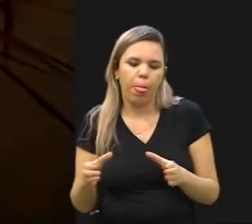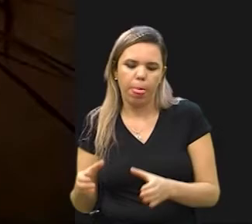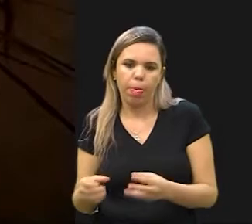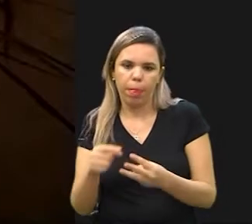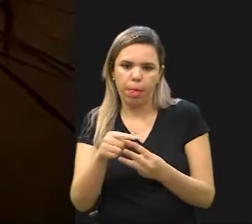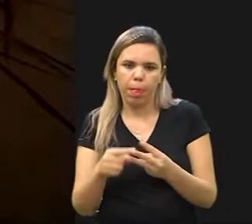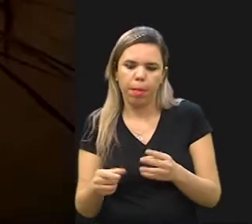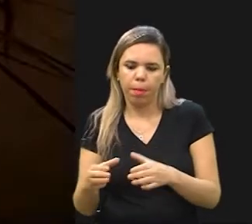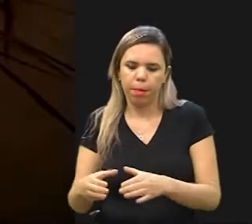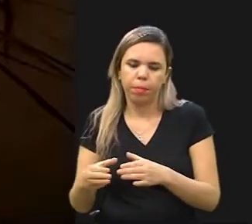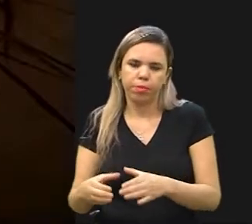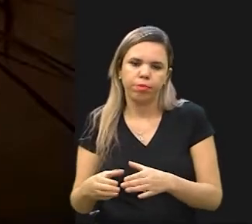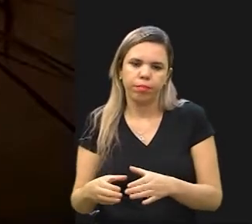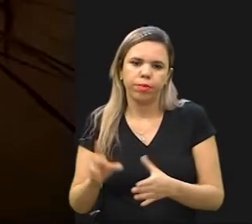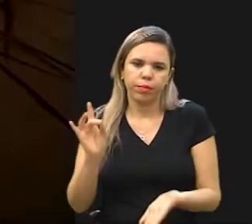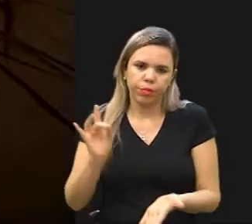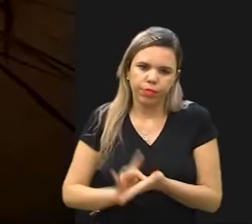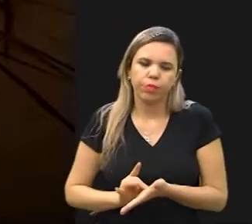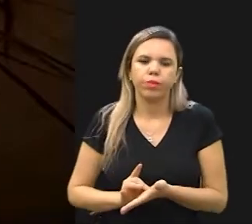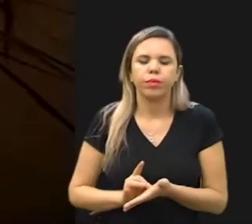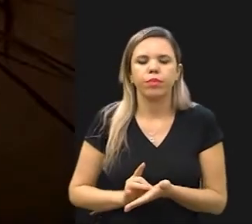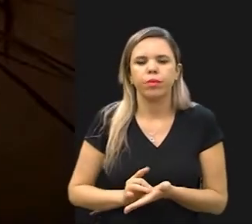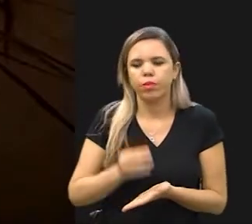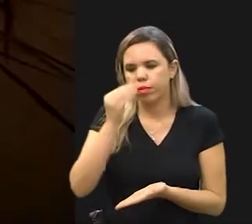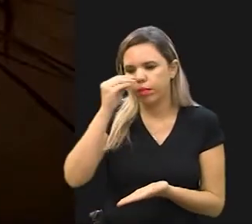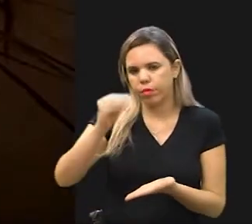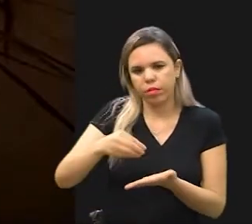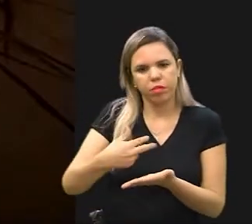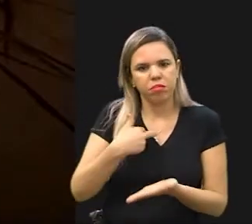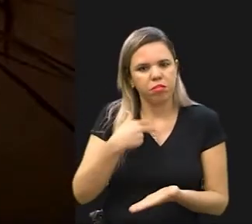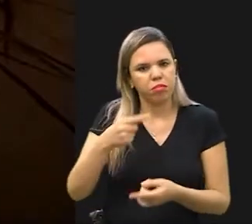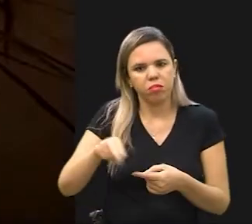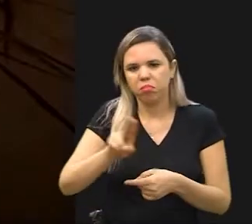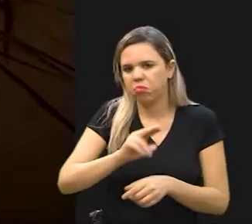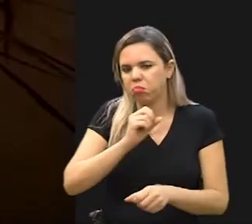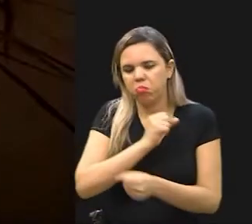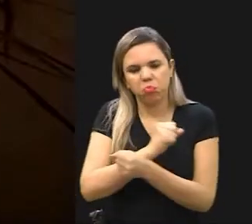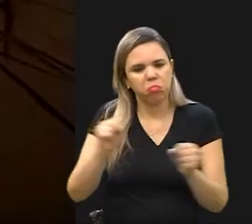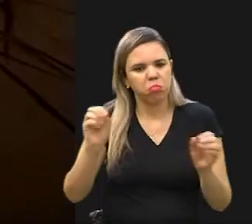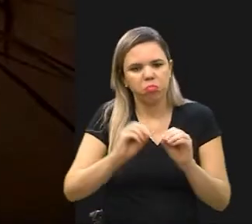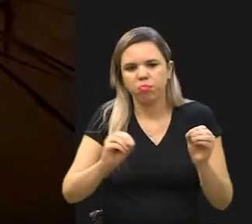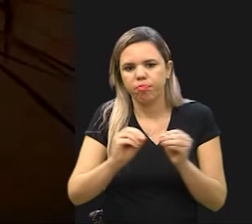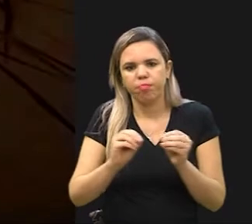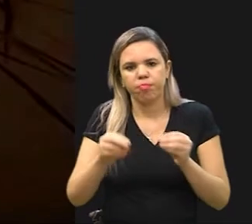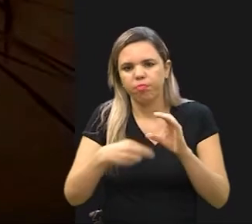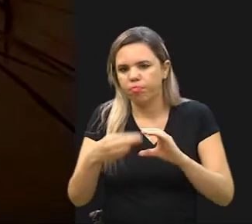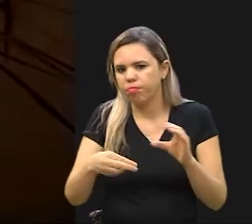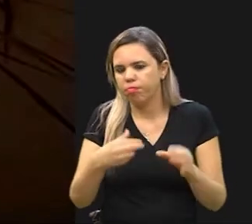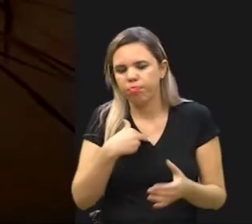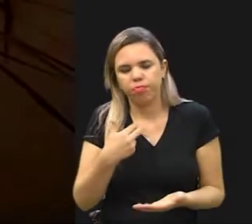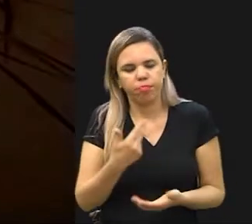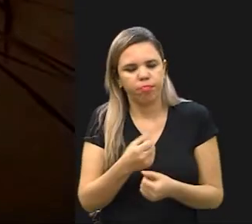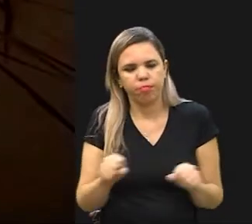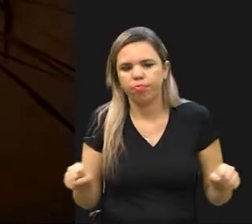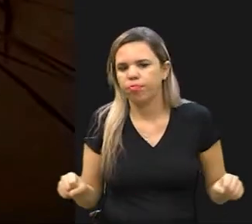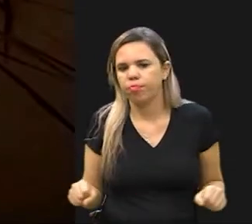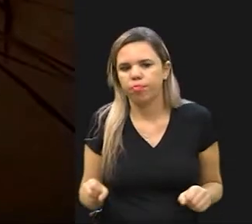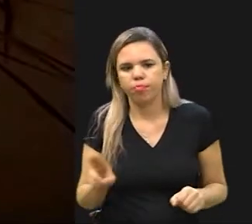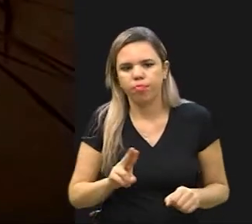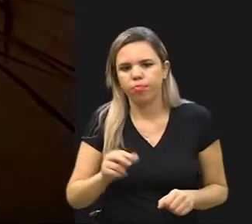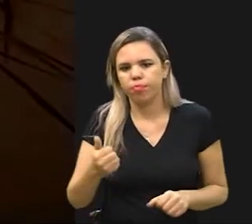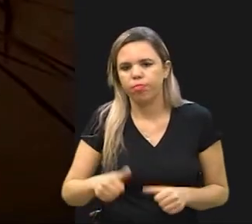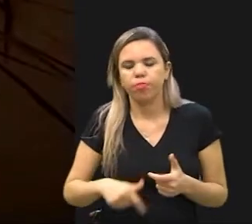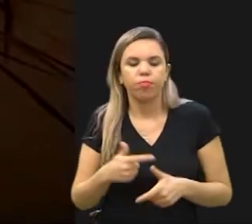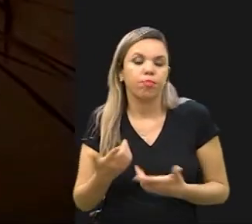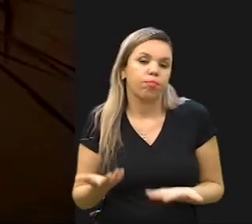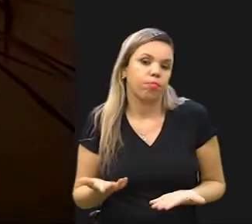e um potinho para a gente colocar aquilo que efetivamente é rejeito, que não tem o que ser feito, não tem como dar um novo